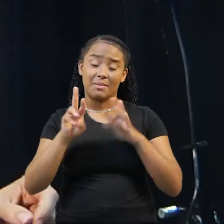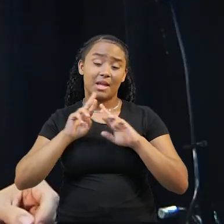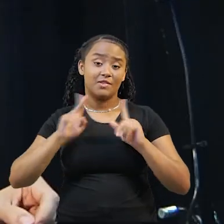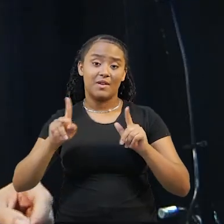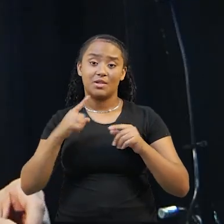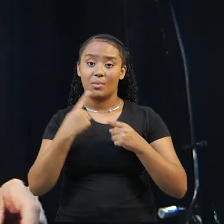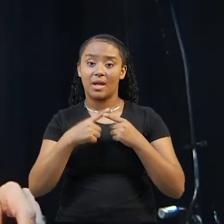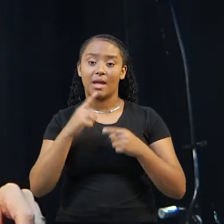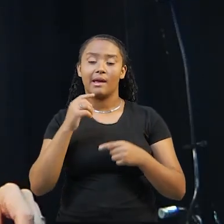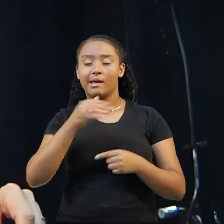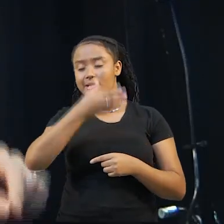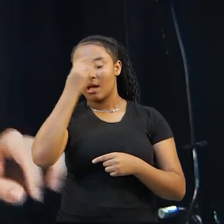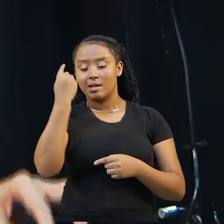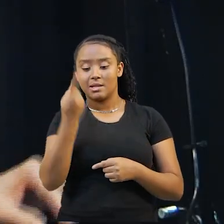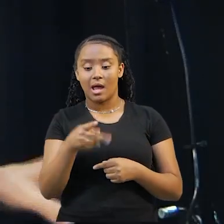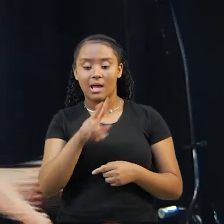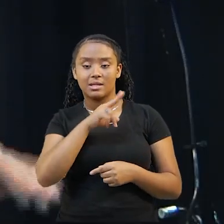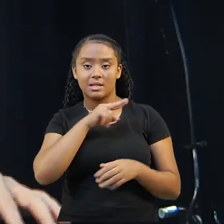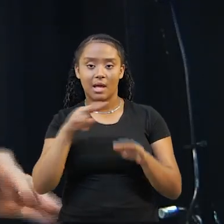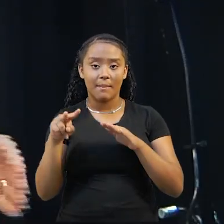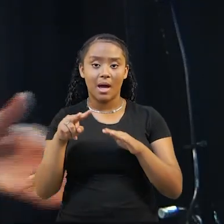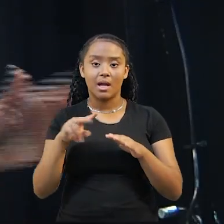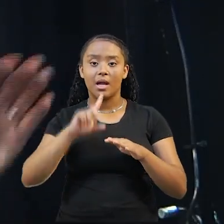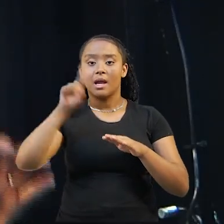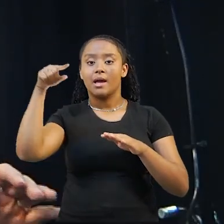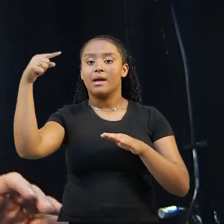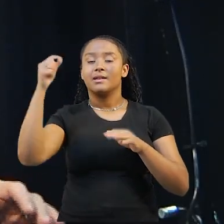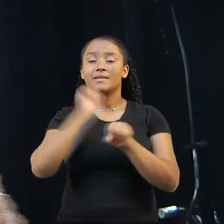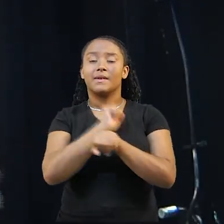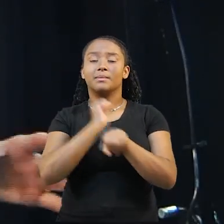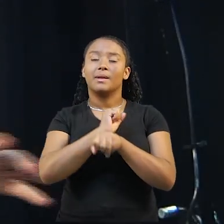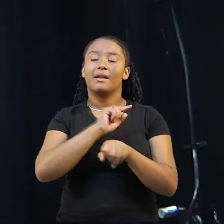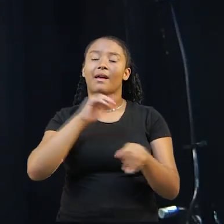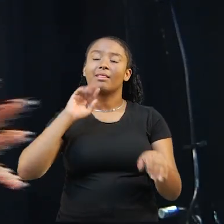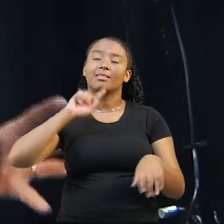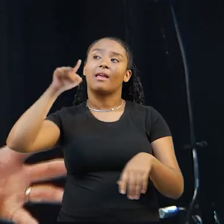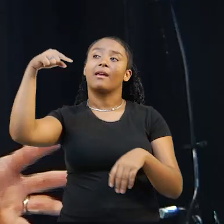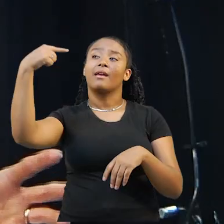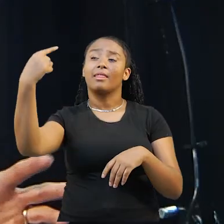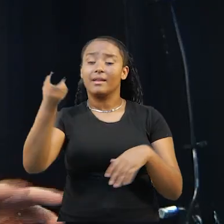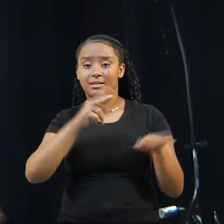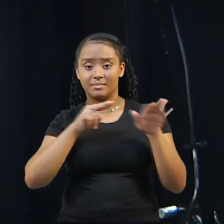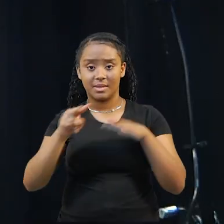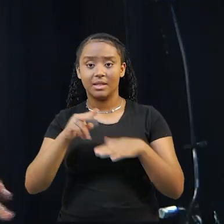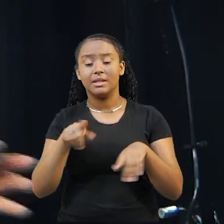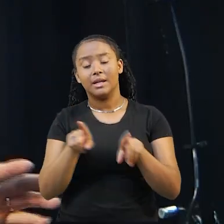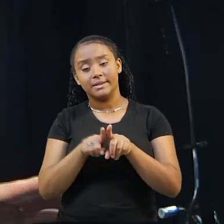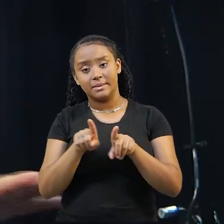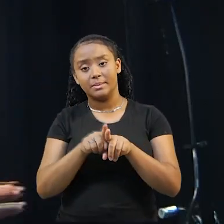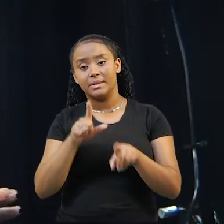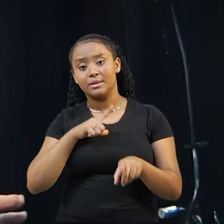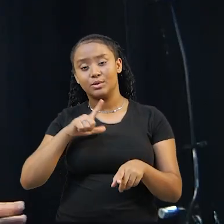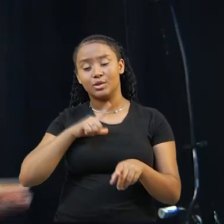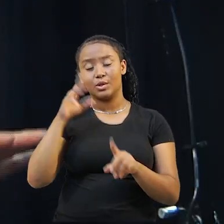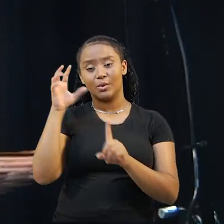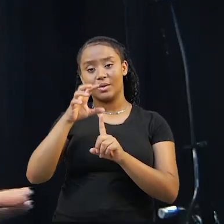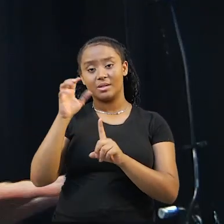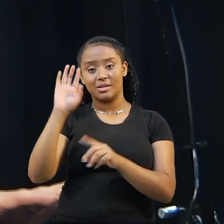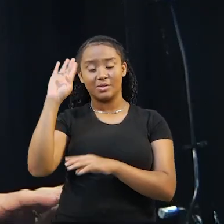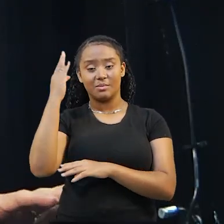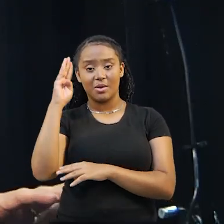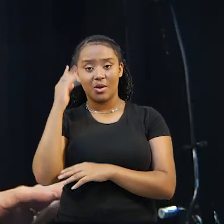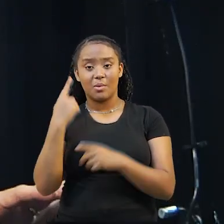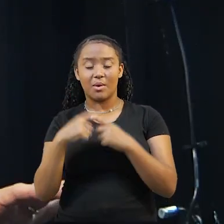com a quantidade mesmo de ferro, porque a dose diária era por quilo de peso, enfim, tinha a parte biológica. Então, a gente acabou concluindo